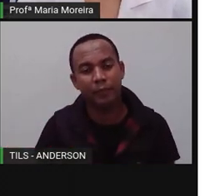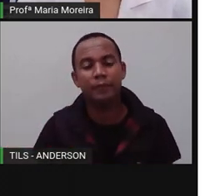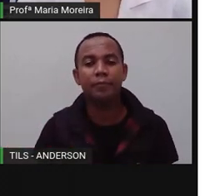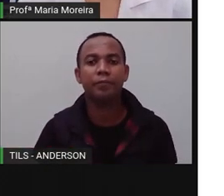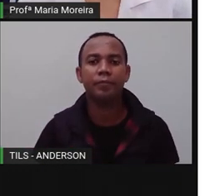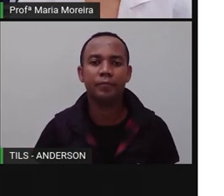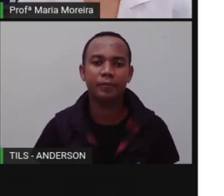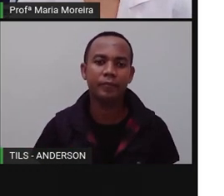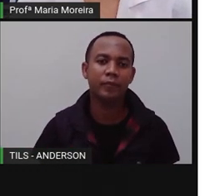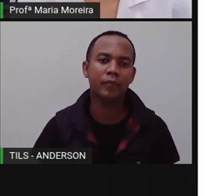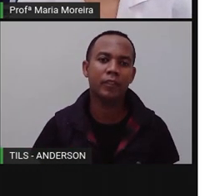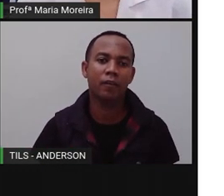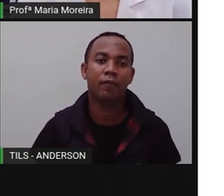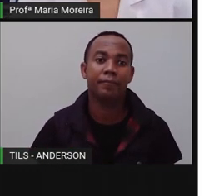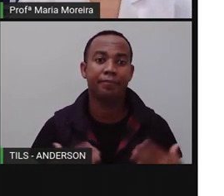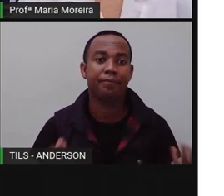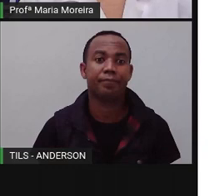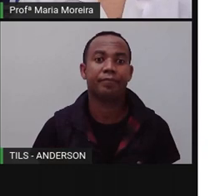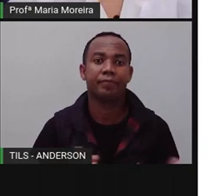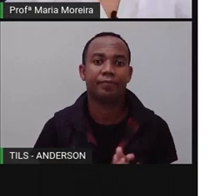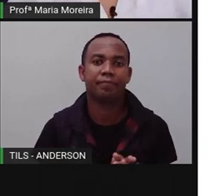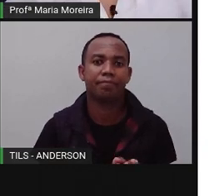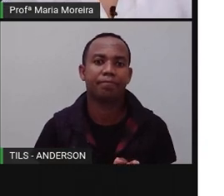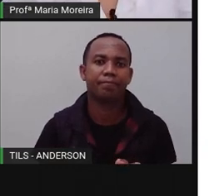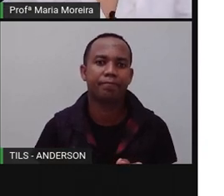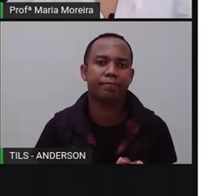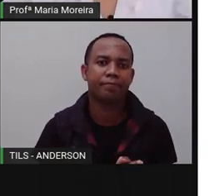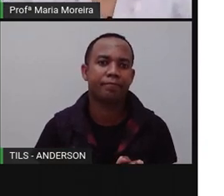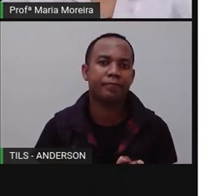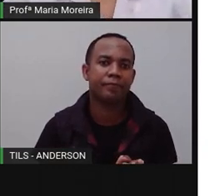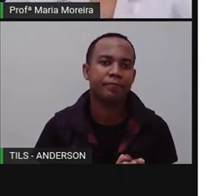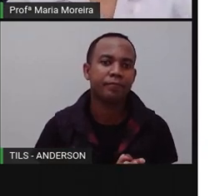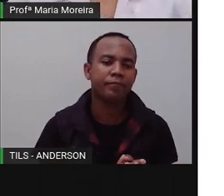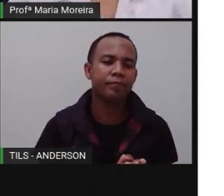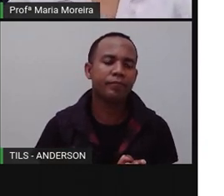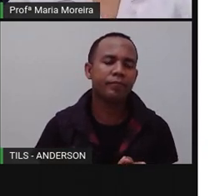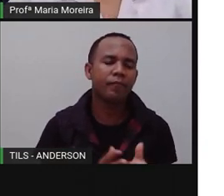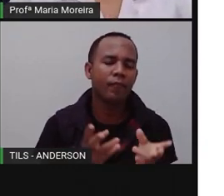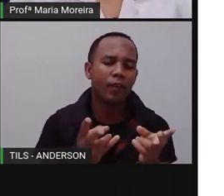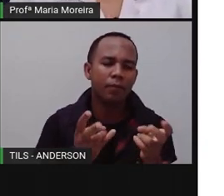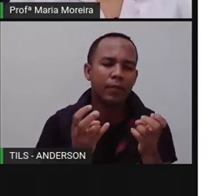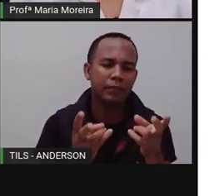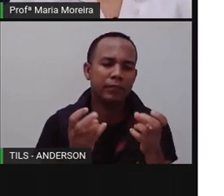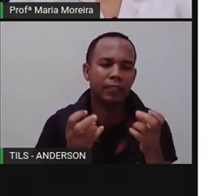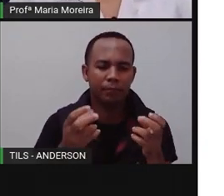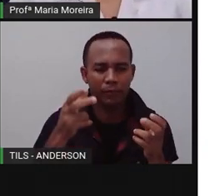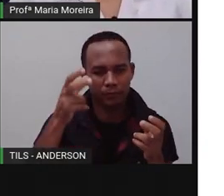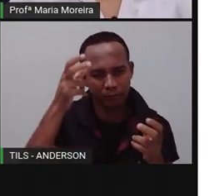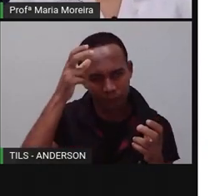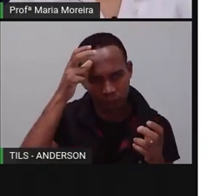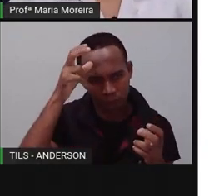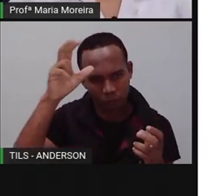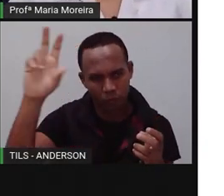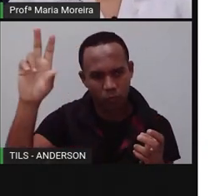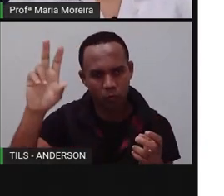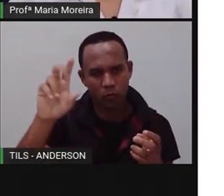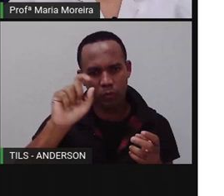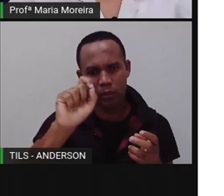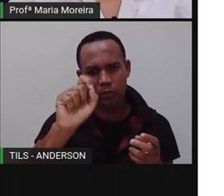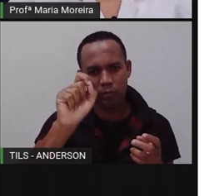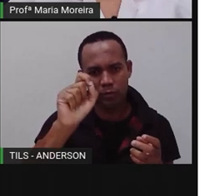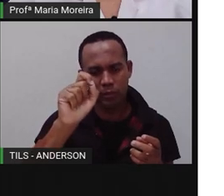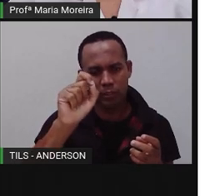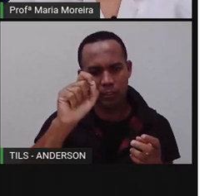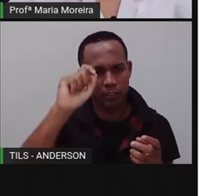que vamos. Bom, uma das principais características, né, da cultura afro-brasileira é que não